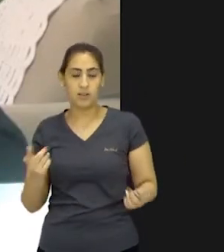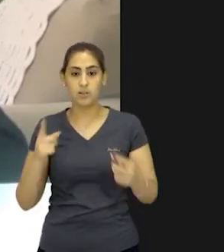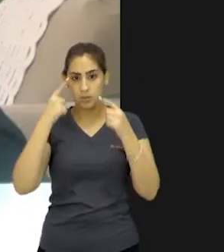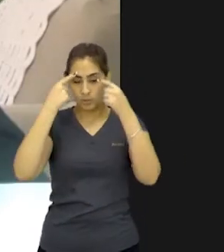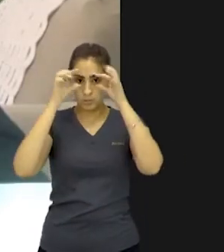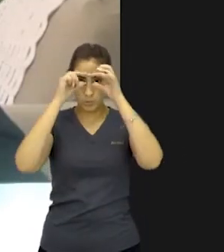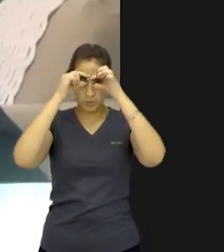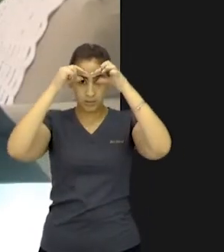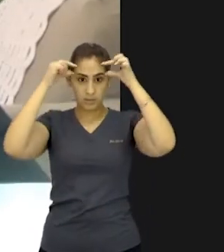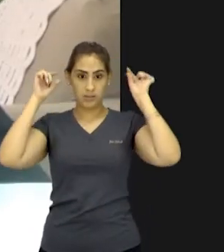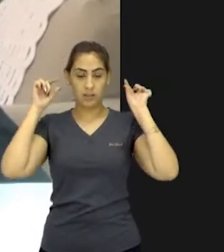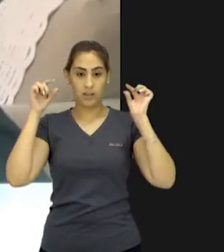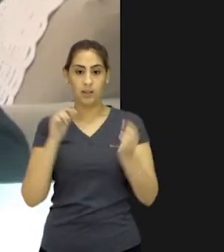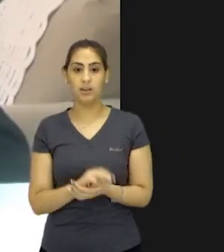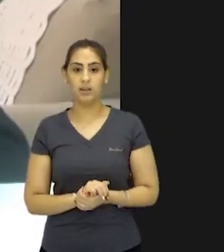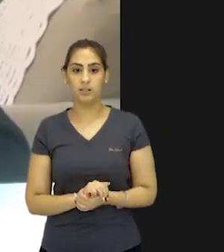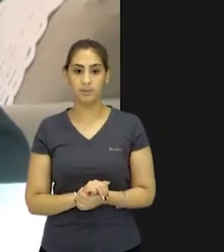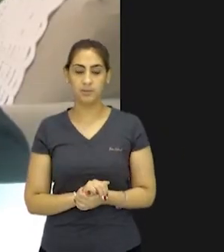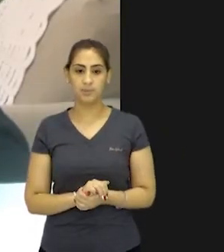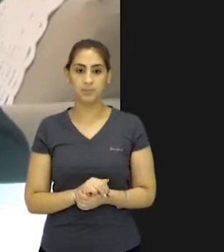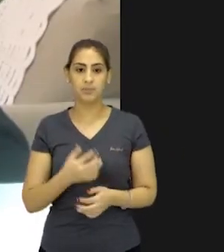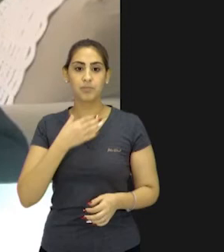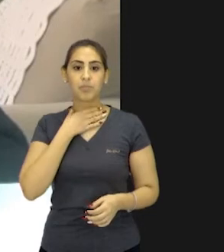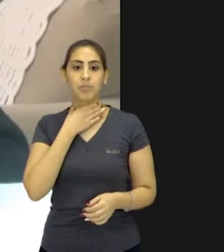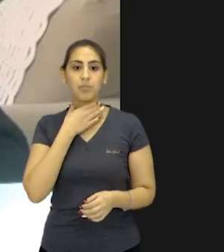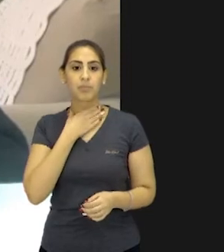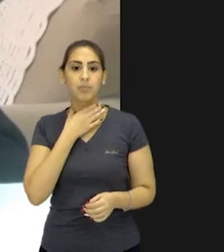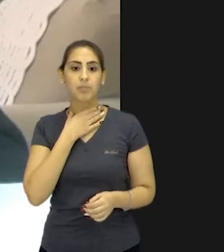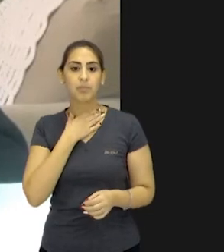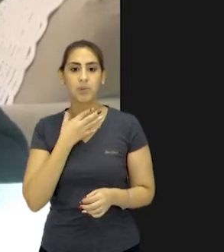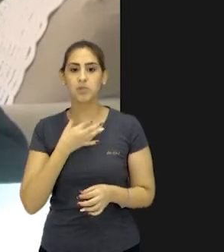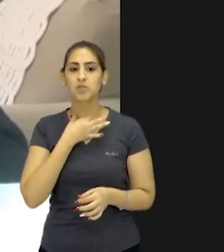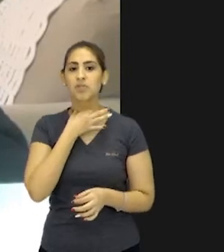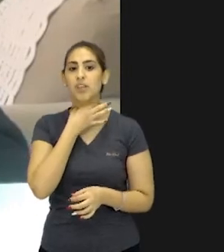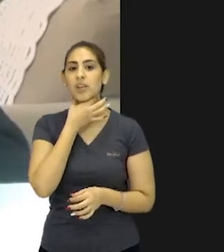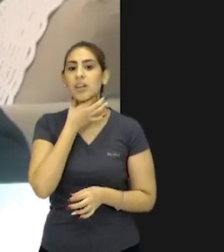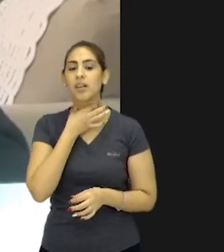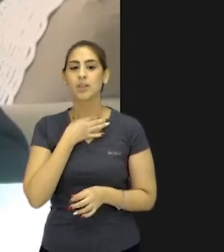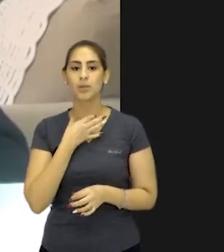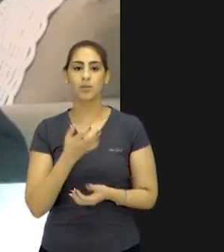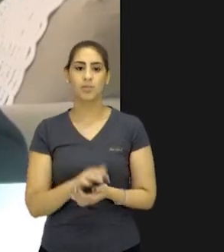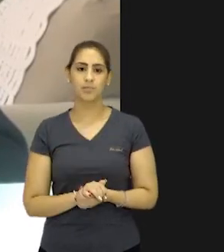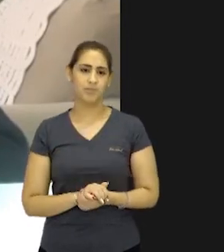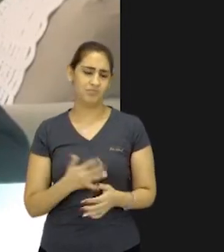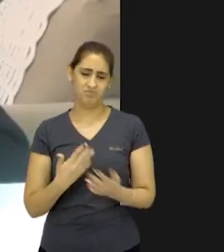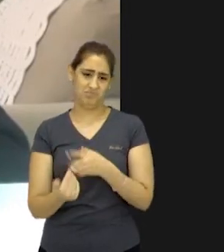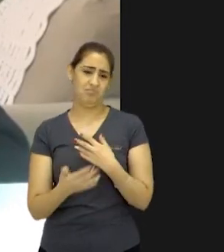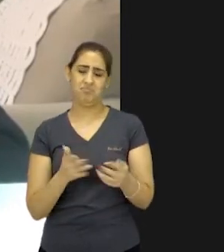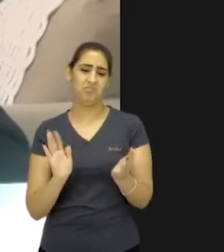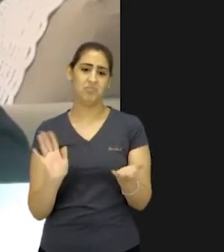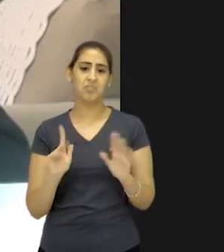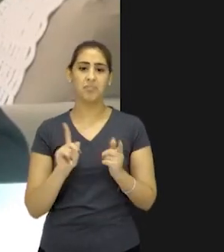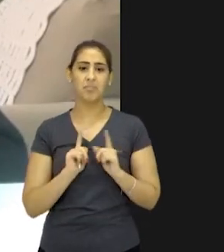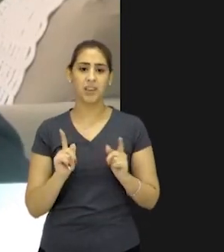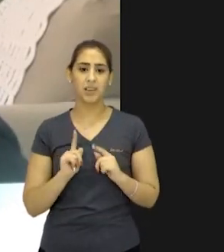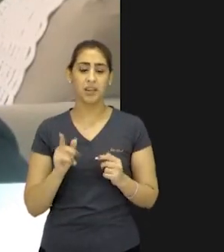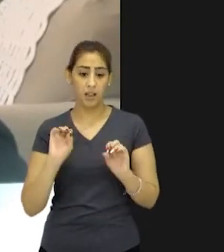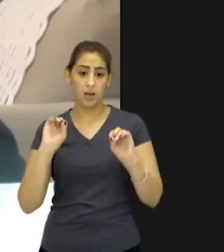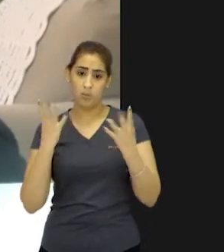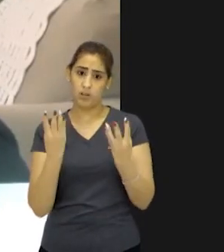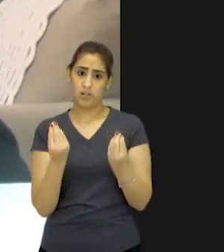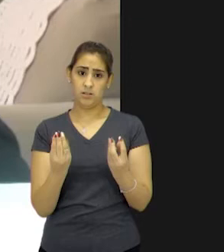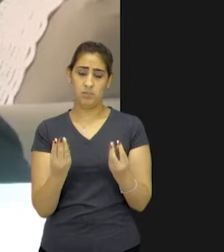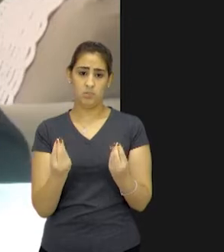sobrancelha grossa, pescoço fino, enfim, acontece muito